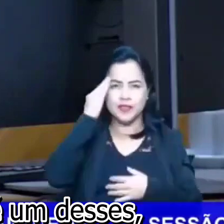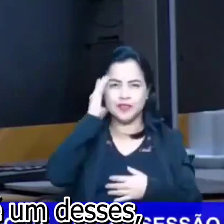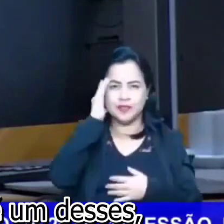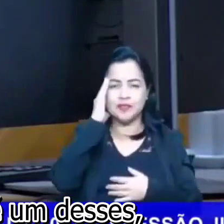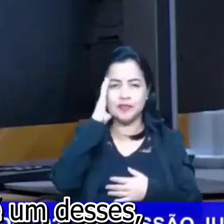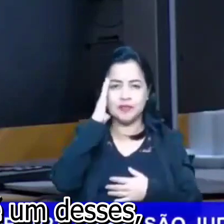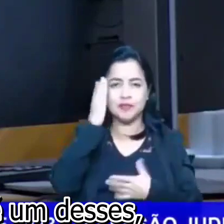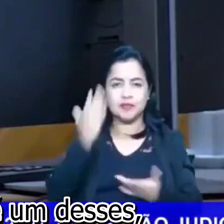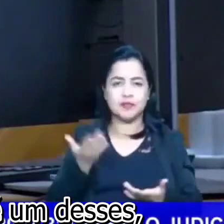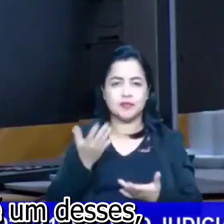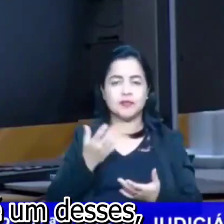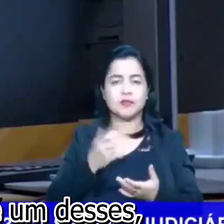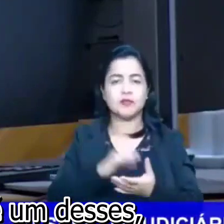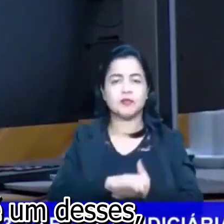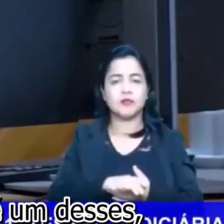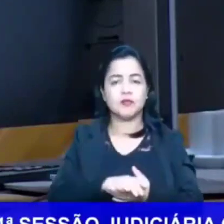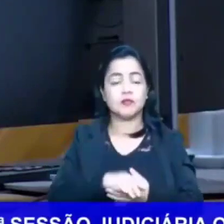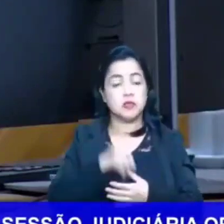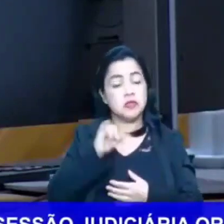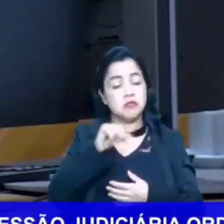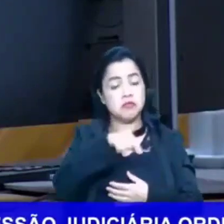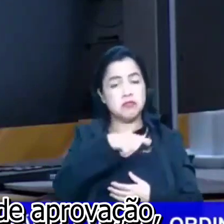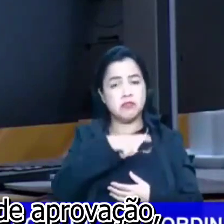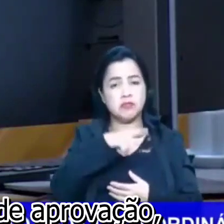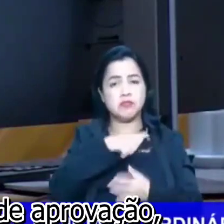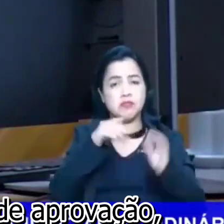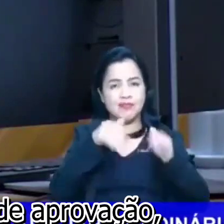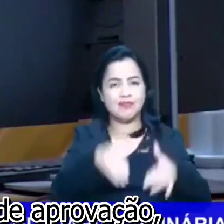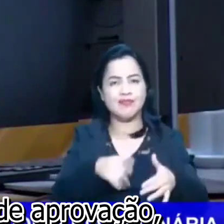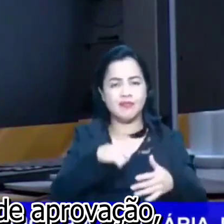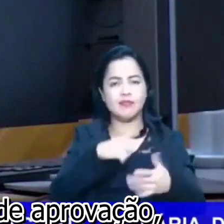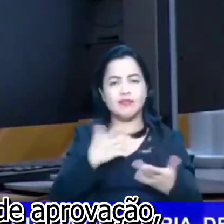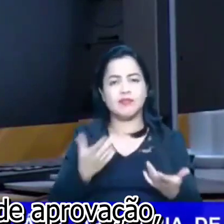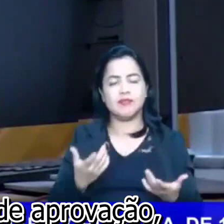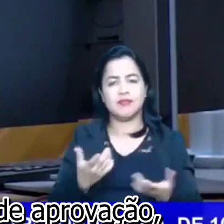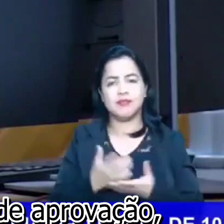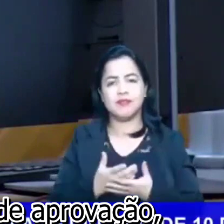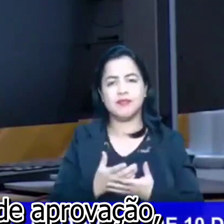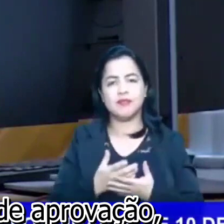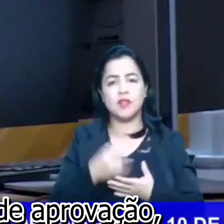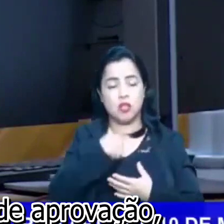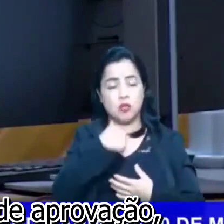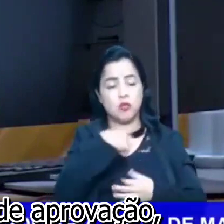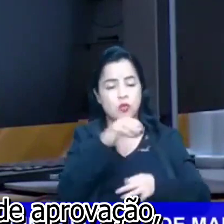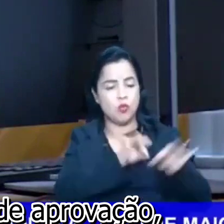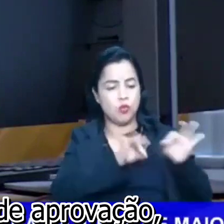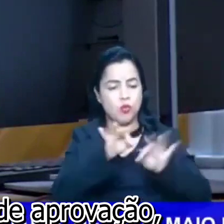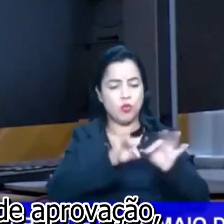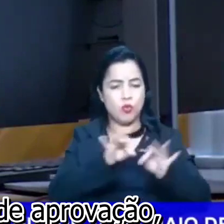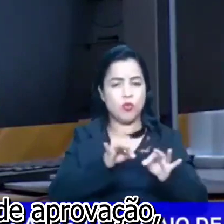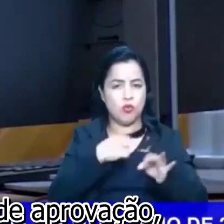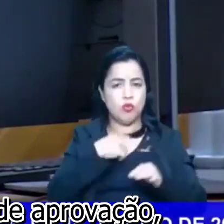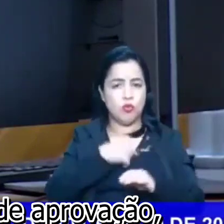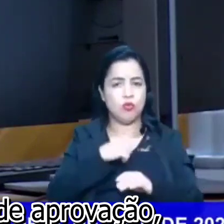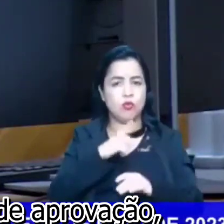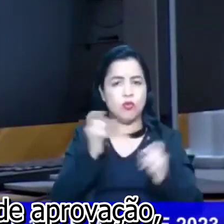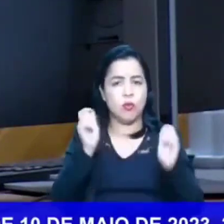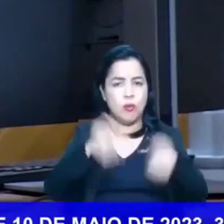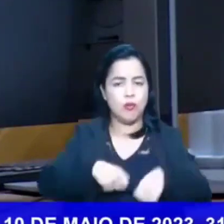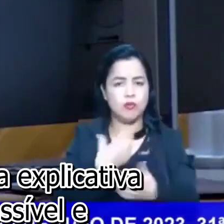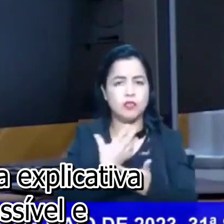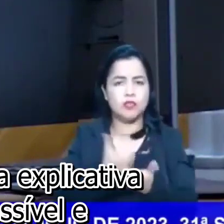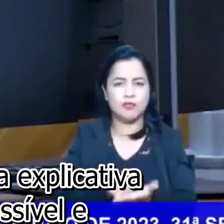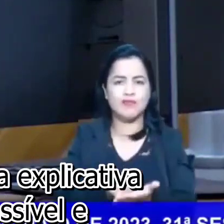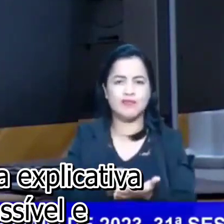compreensivo. E esse caso é um desses, e de forma que reformulo e indico a possibilidade de